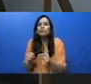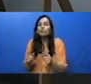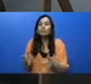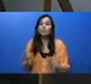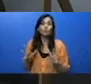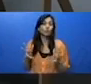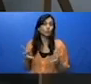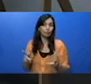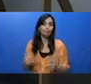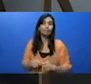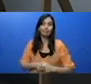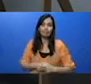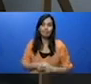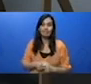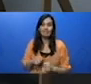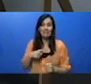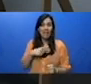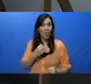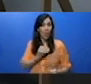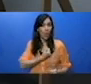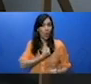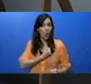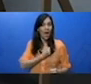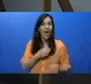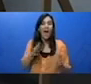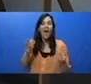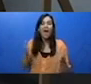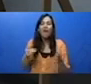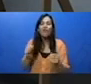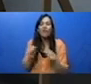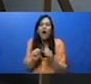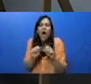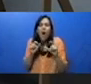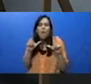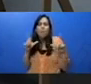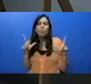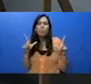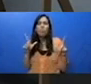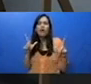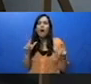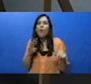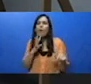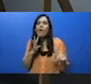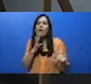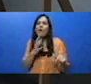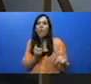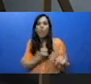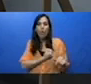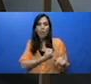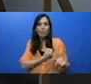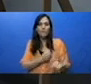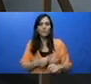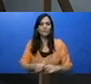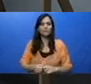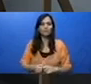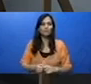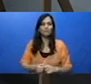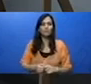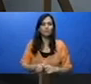vamos ampliar, ou seja, aumentar os nossos conhecimentos sobre números. Vamos lá. Na